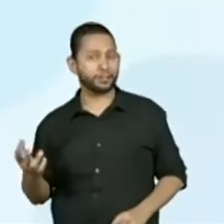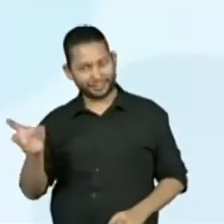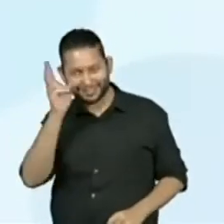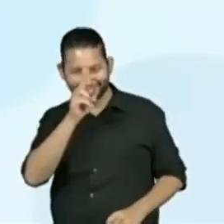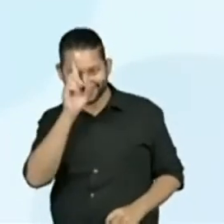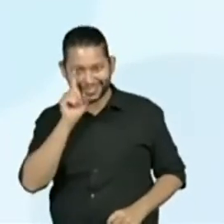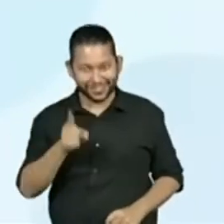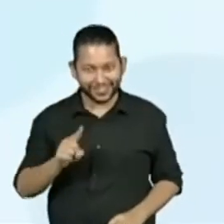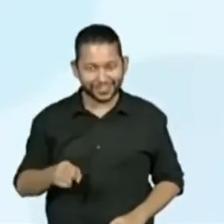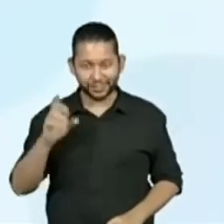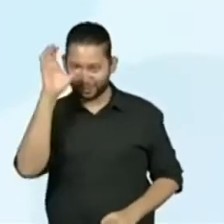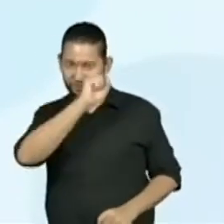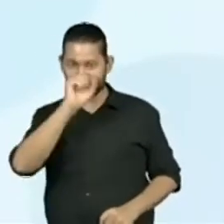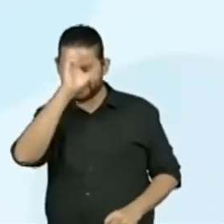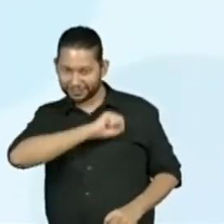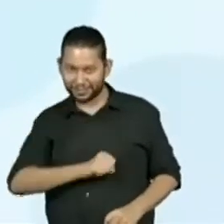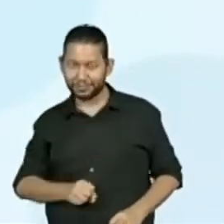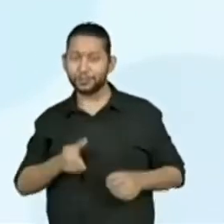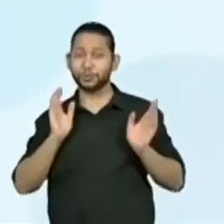Então, bora lá, pessoal.